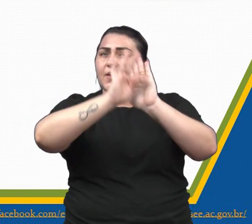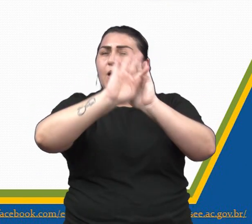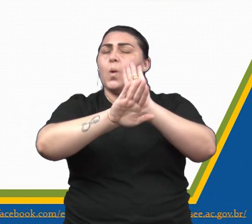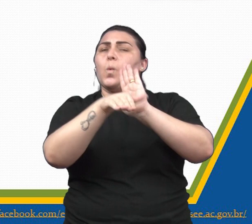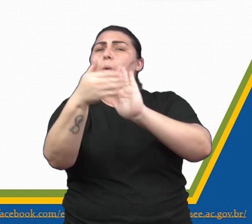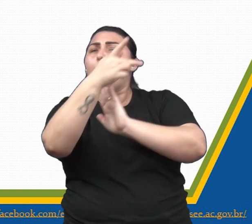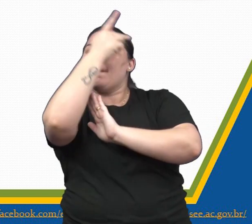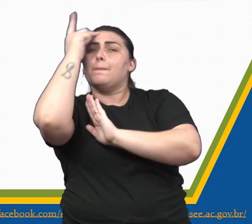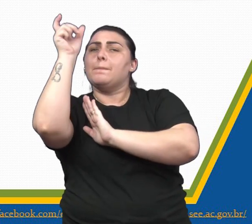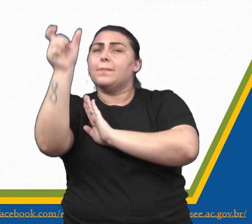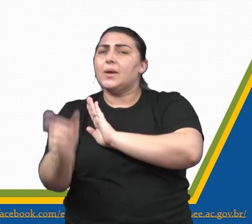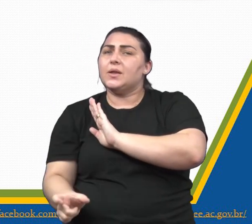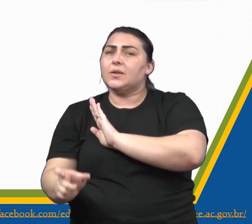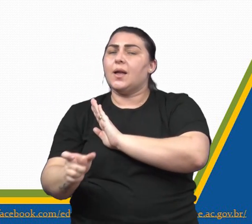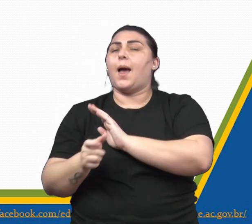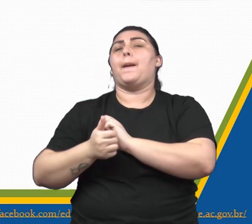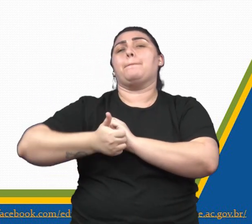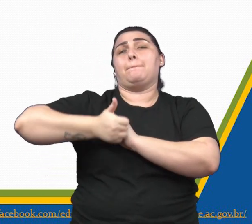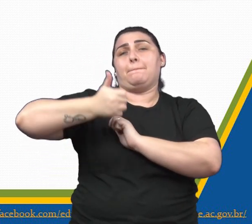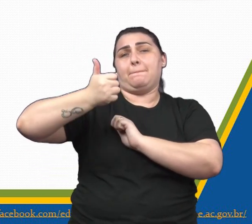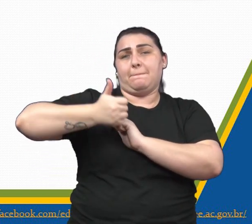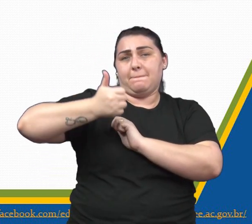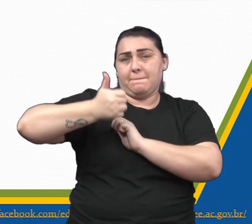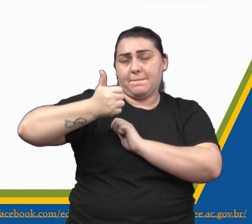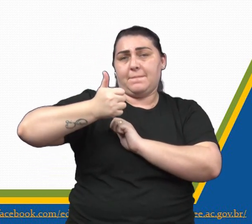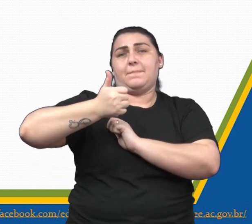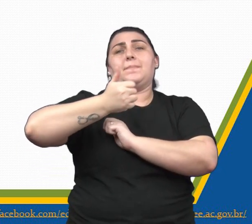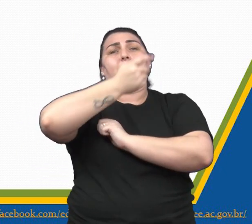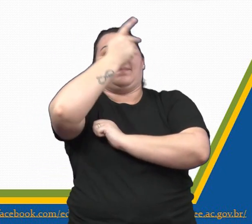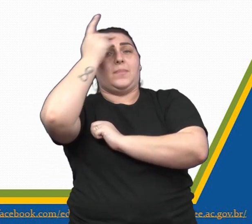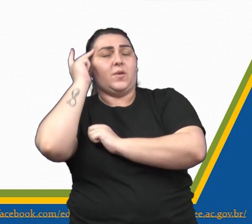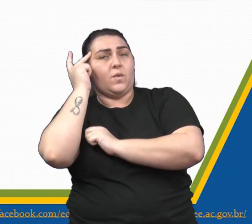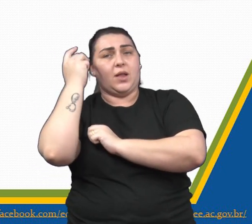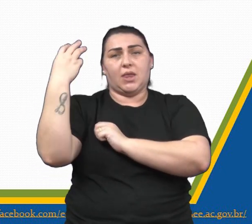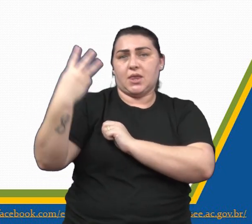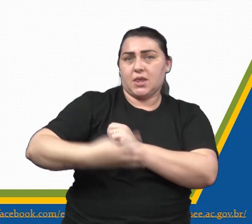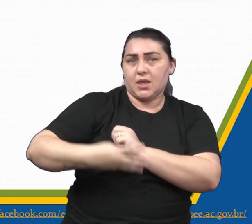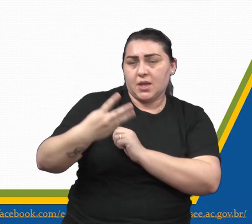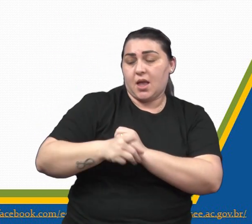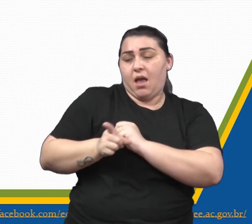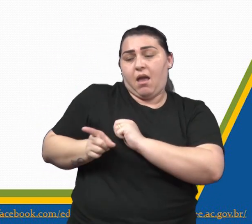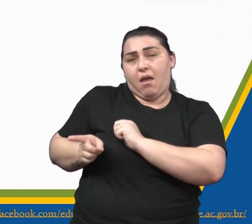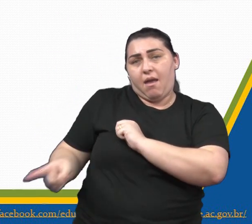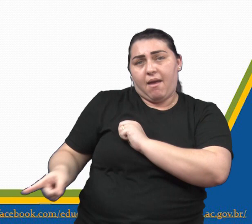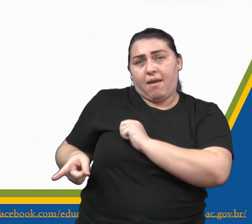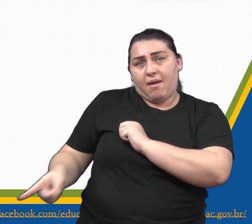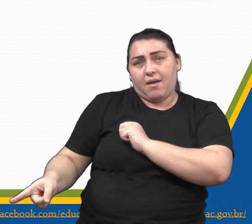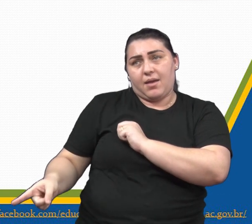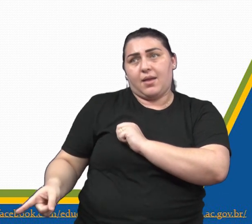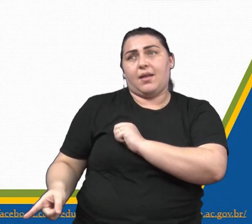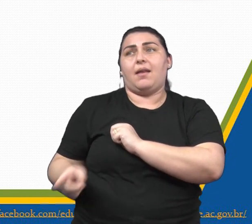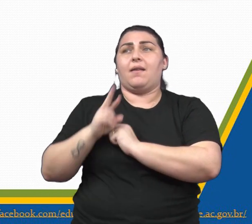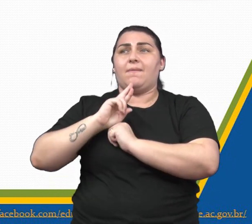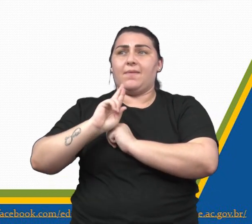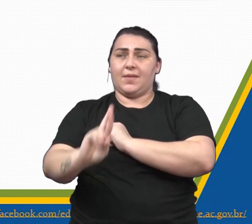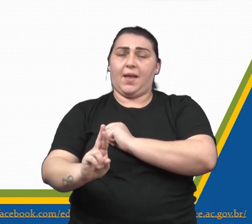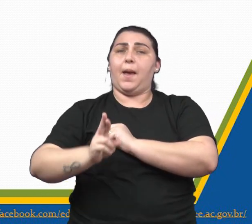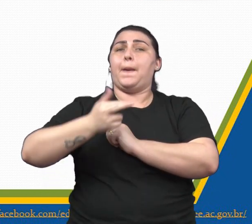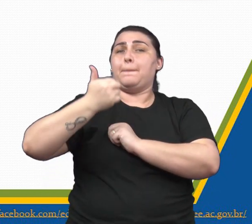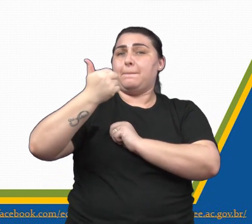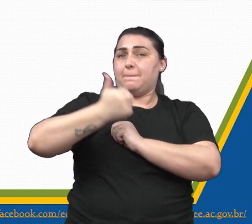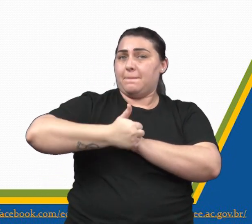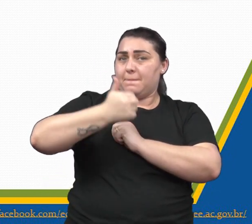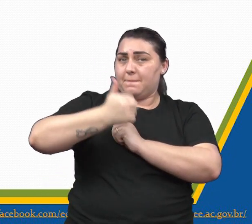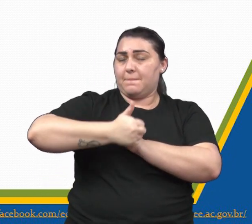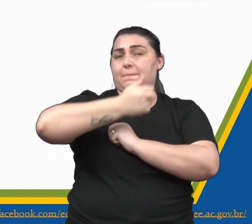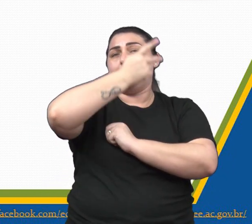pessoa do discurso? Na primeira pessoa, eu, ou na terceira pessoa, ele? Se você respondeu na primeira